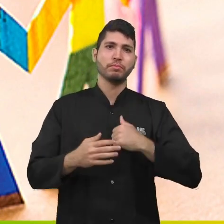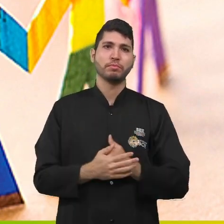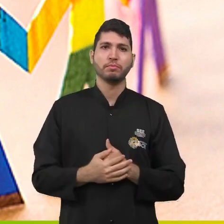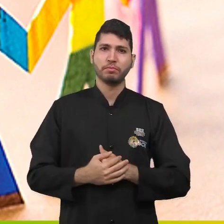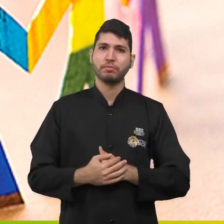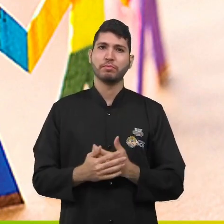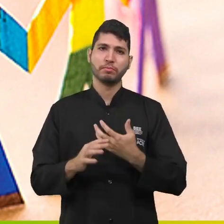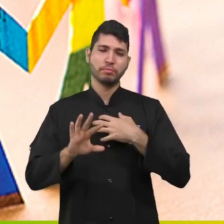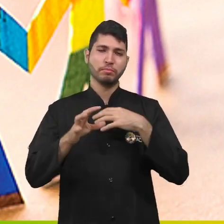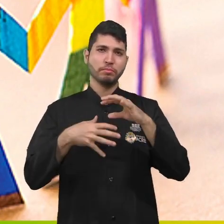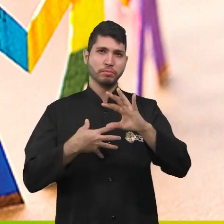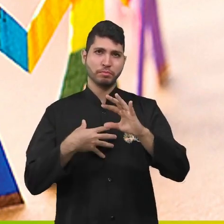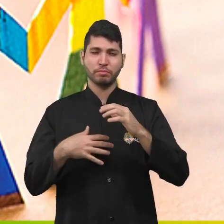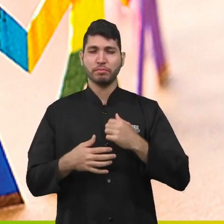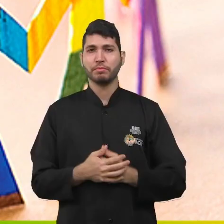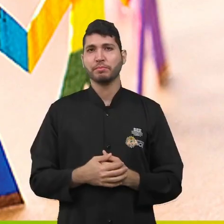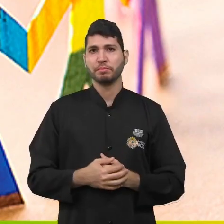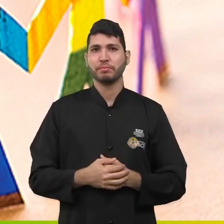como empatia,